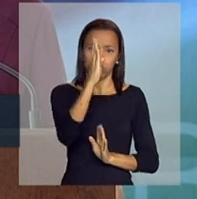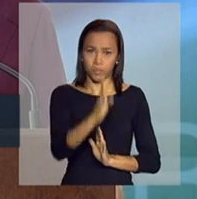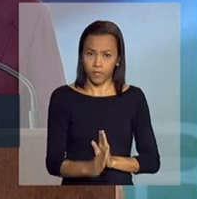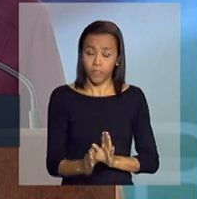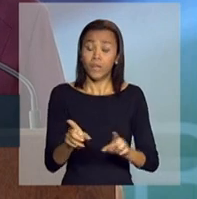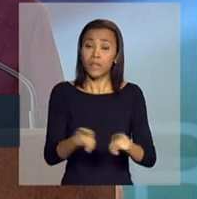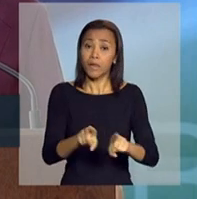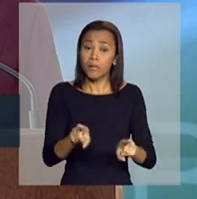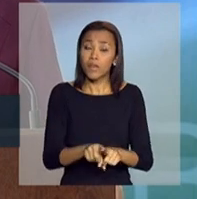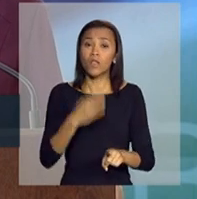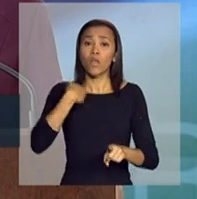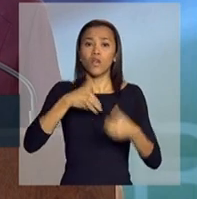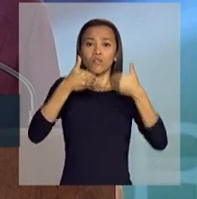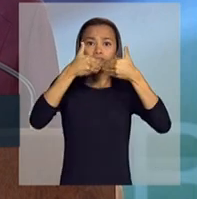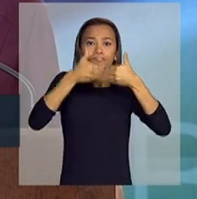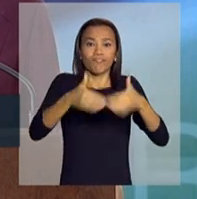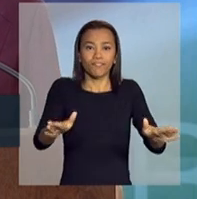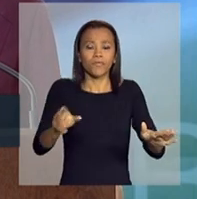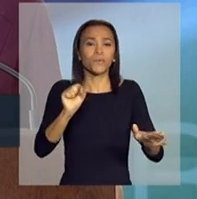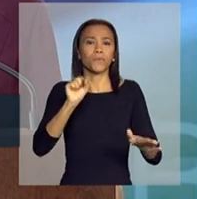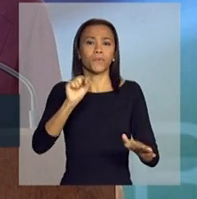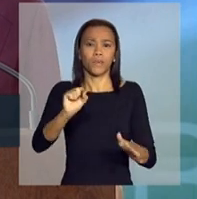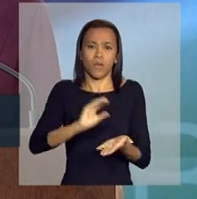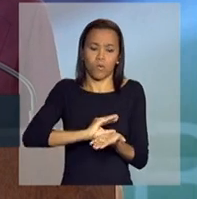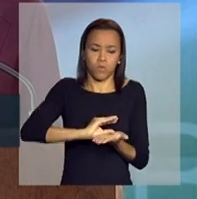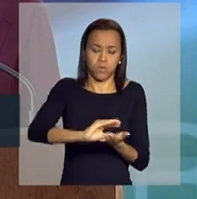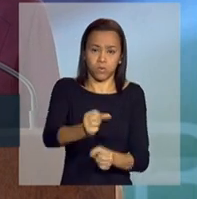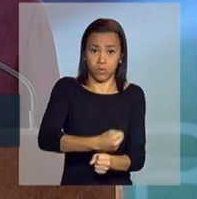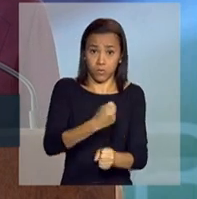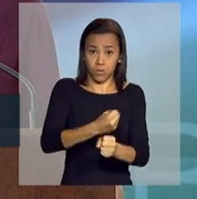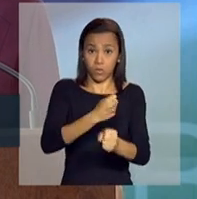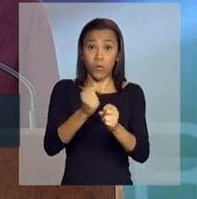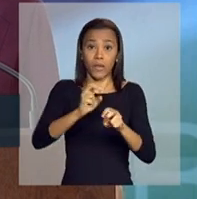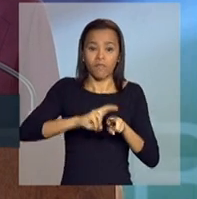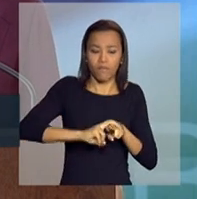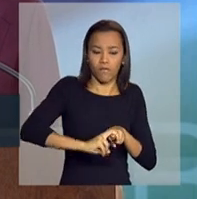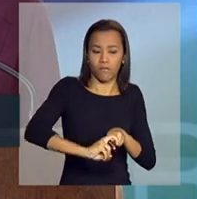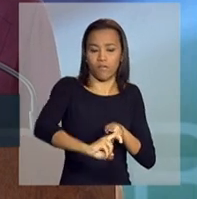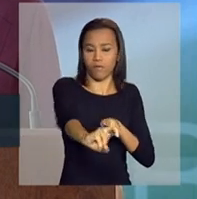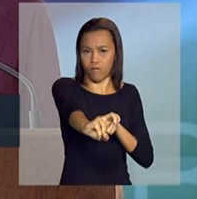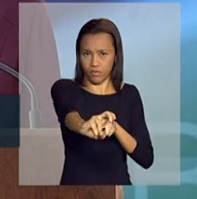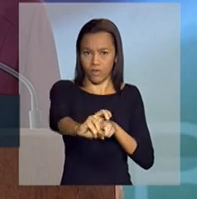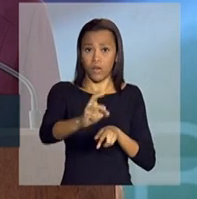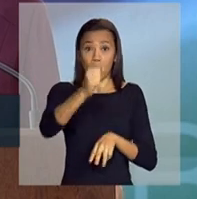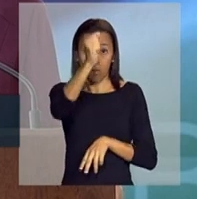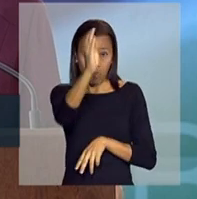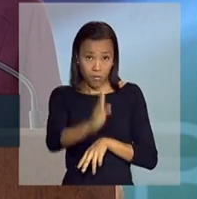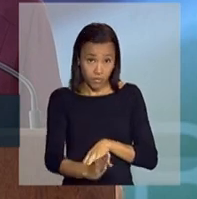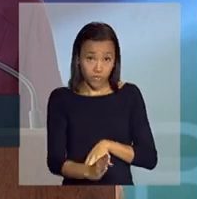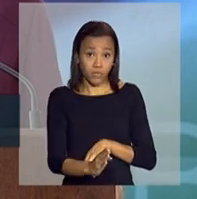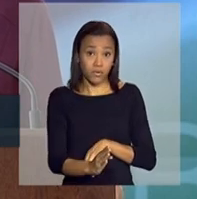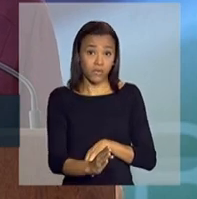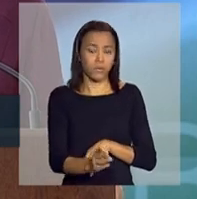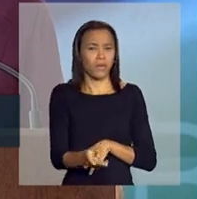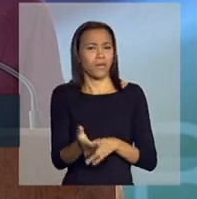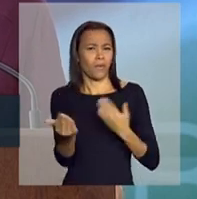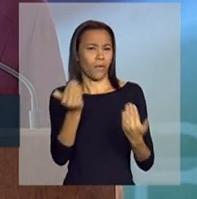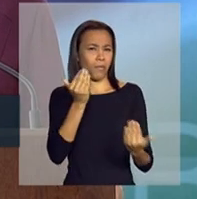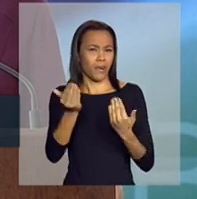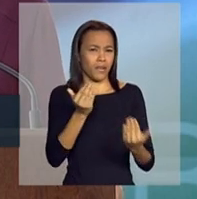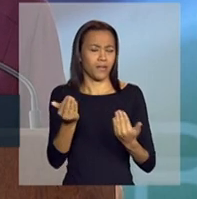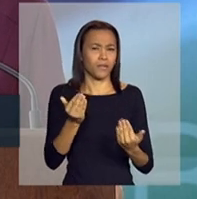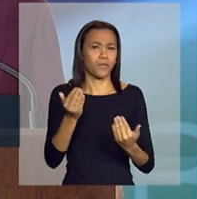inauguramos também o investimento na área de ferrovias. O Brasil, ao contrário dos grandes